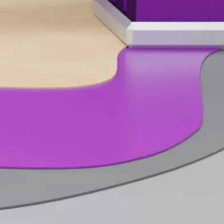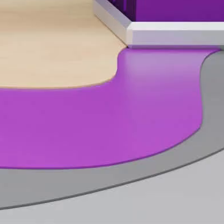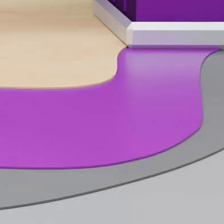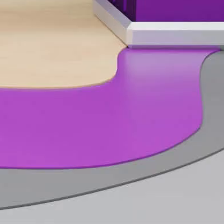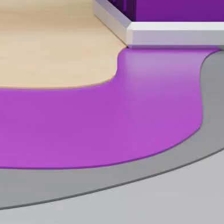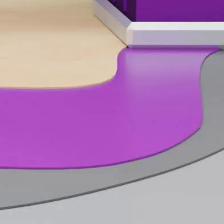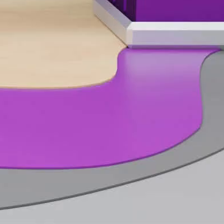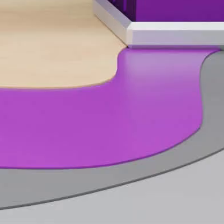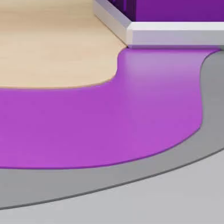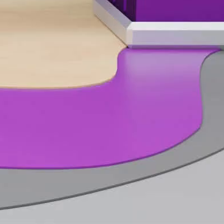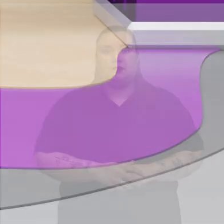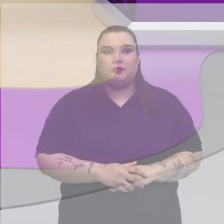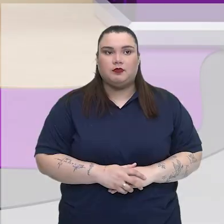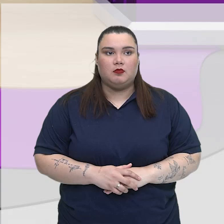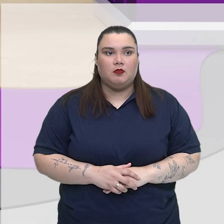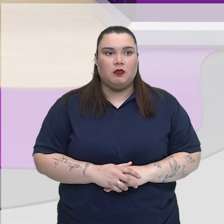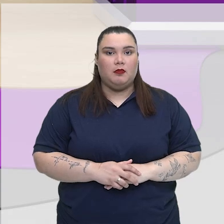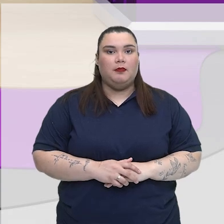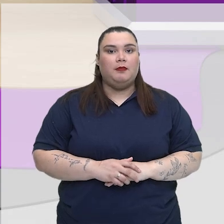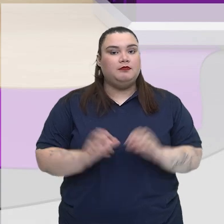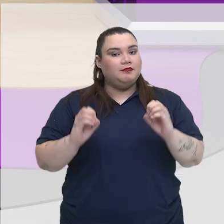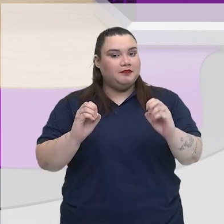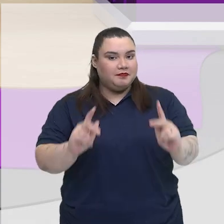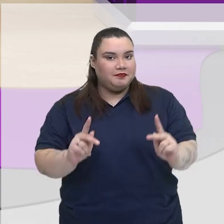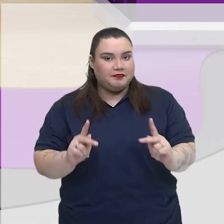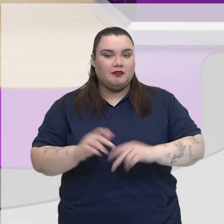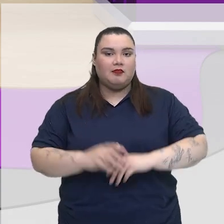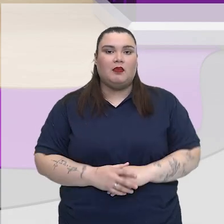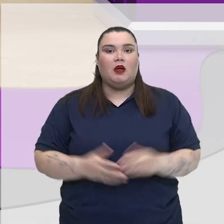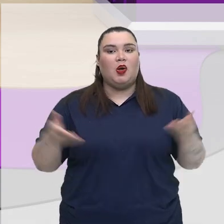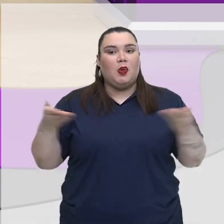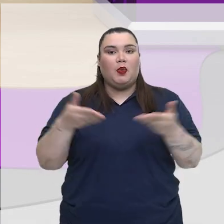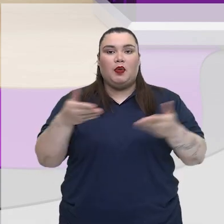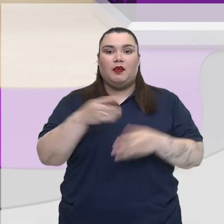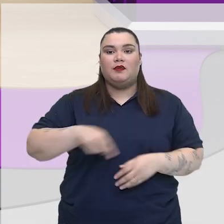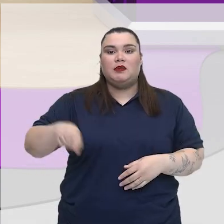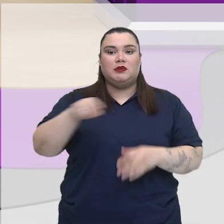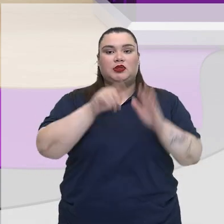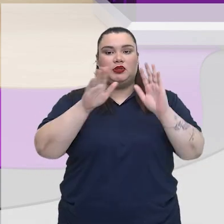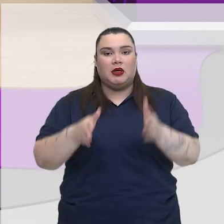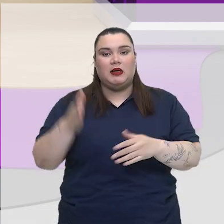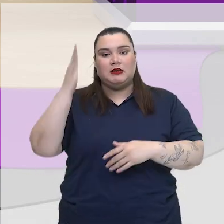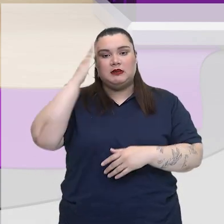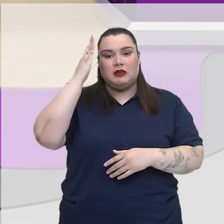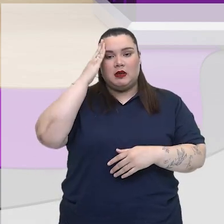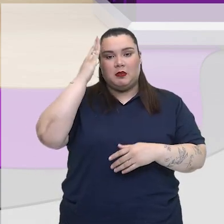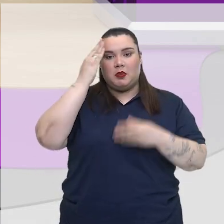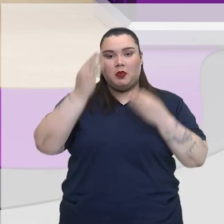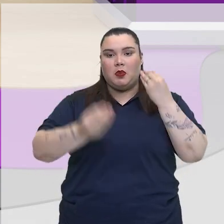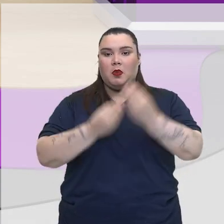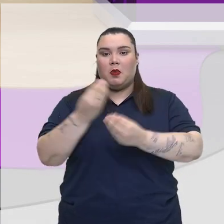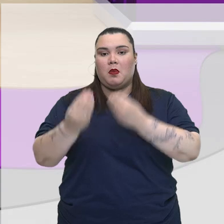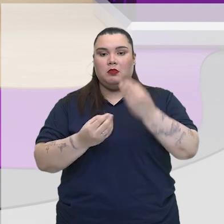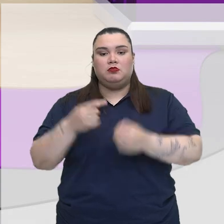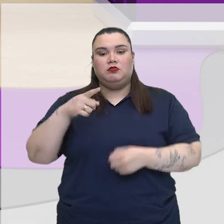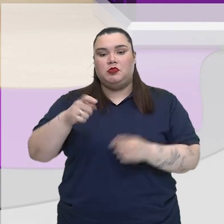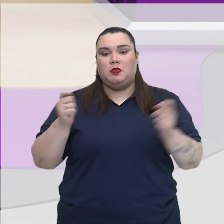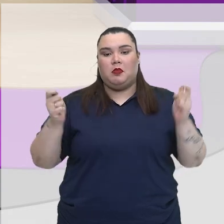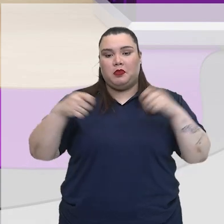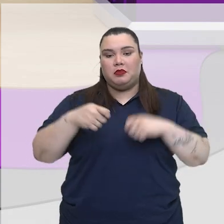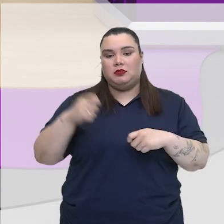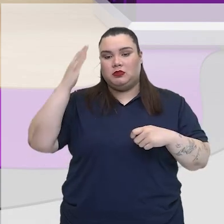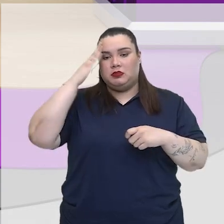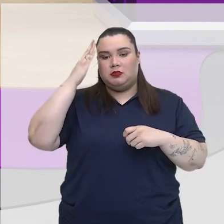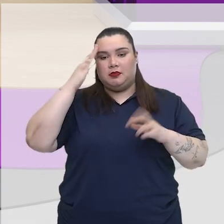Muito bem, queridos alunos. Agora vocês têm uma ideia, né, de como, né, vocês podem diferenciar